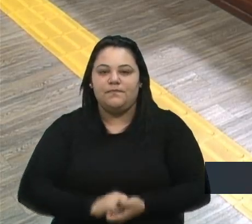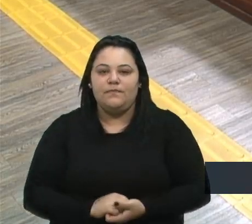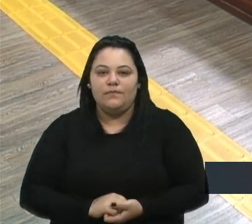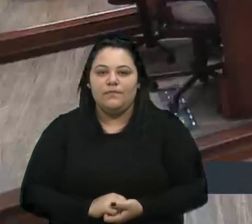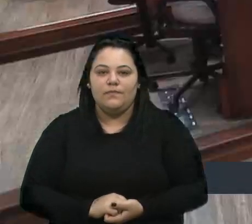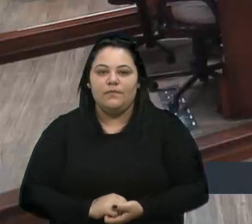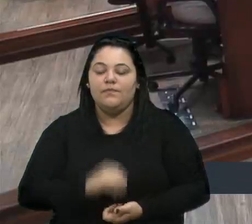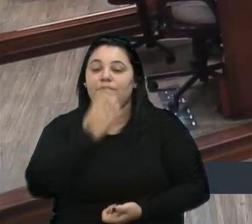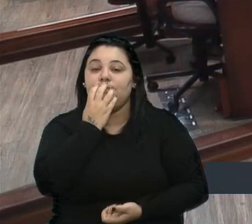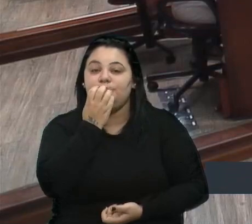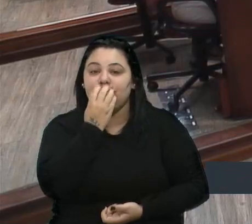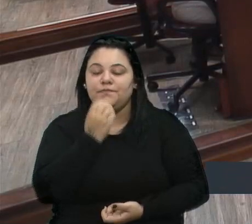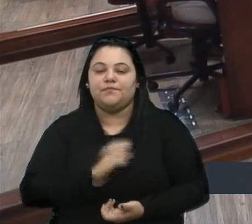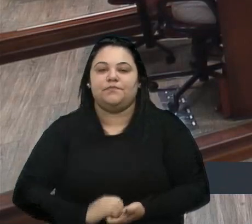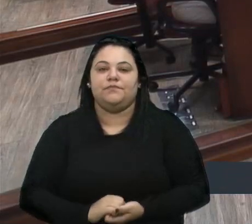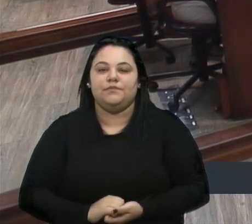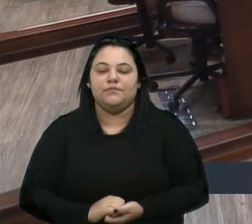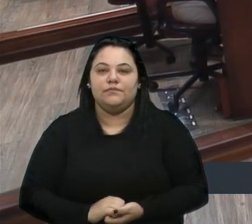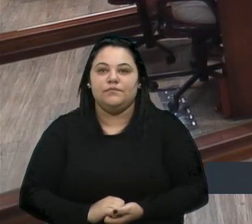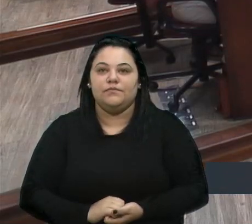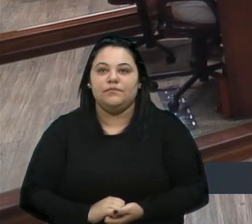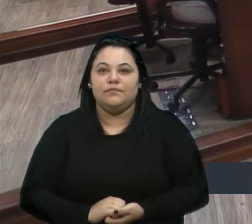de Camilles.